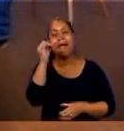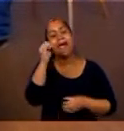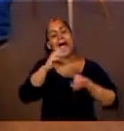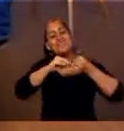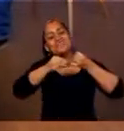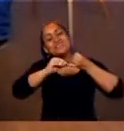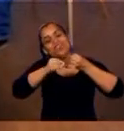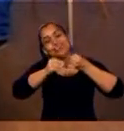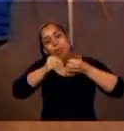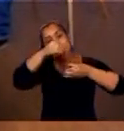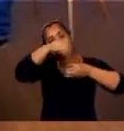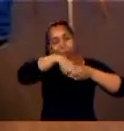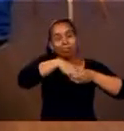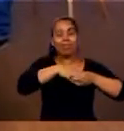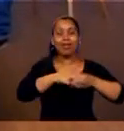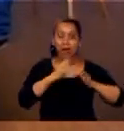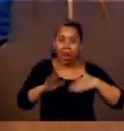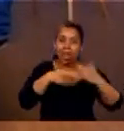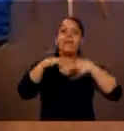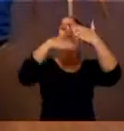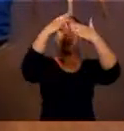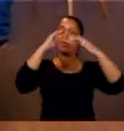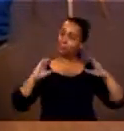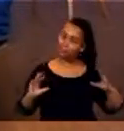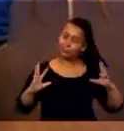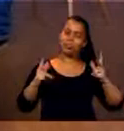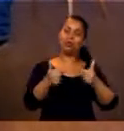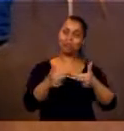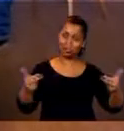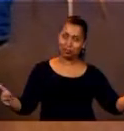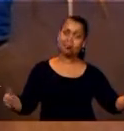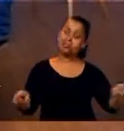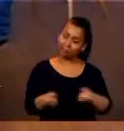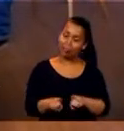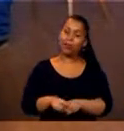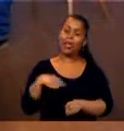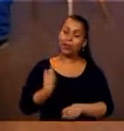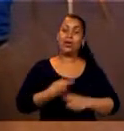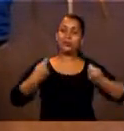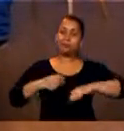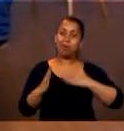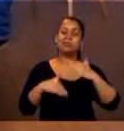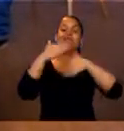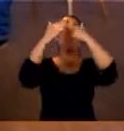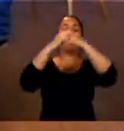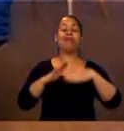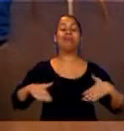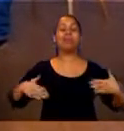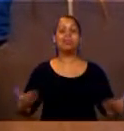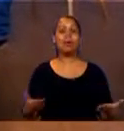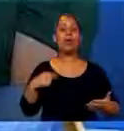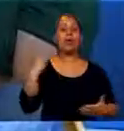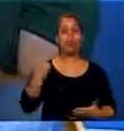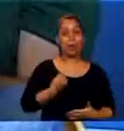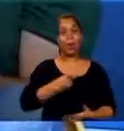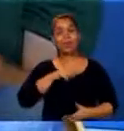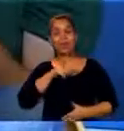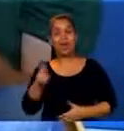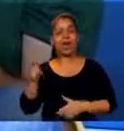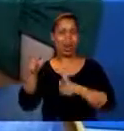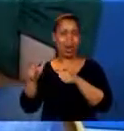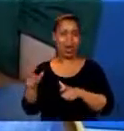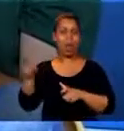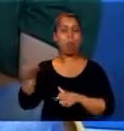tudo evoluiu, né? Sim. Vamos evoluir também. Então, por que isso? A gente, quando ia para os viveiros buscar muda